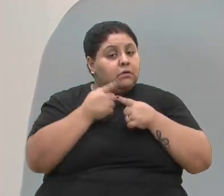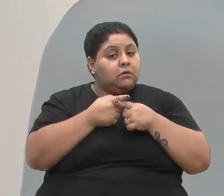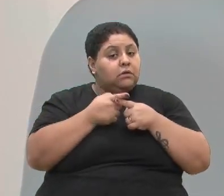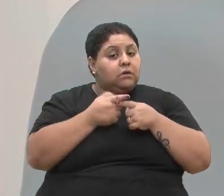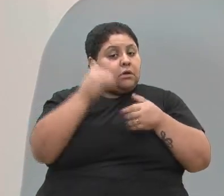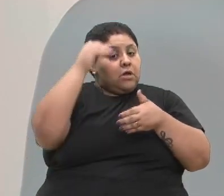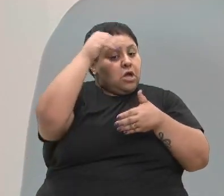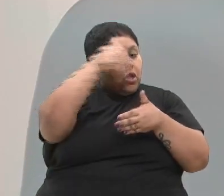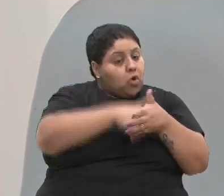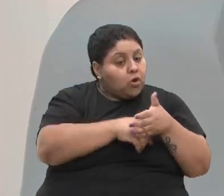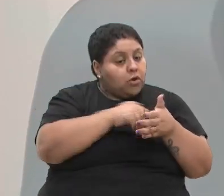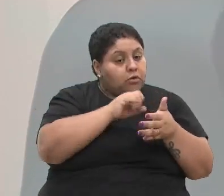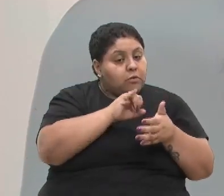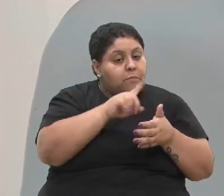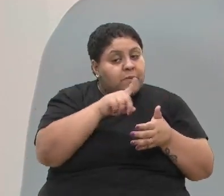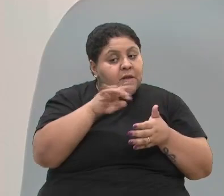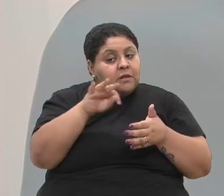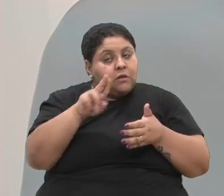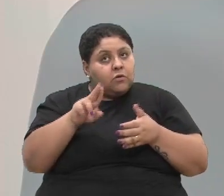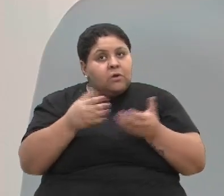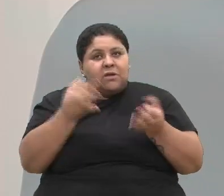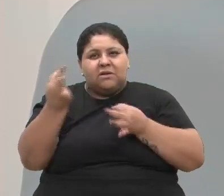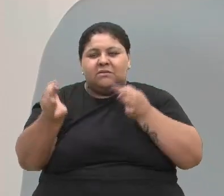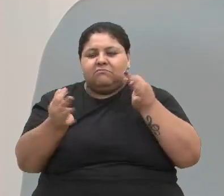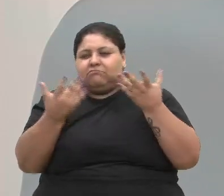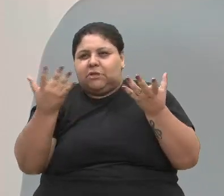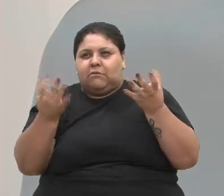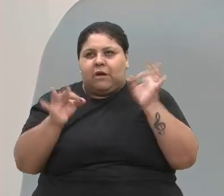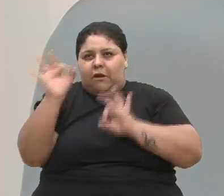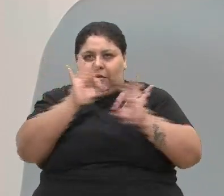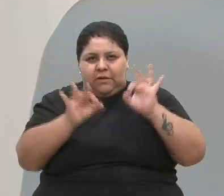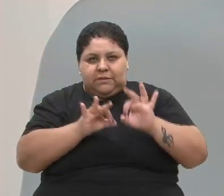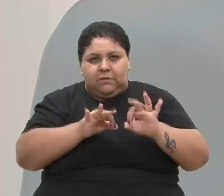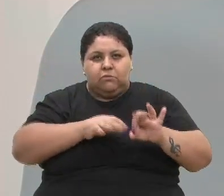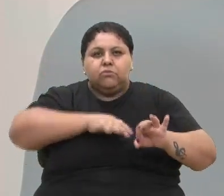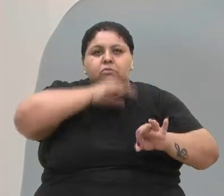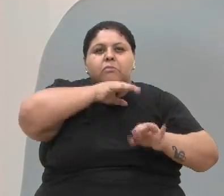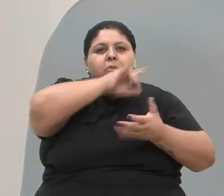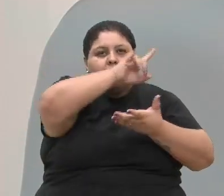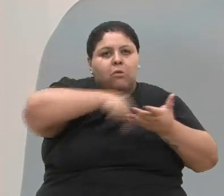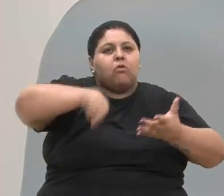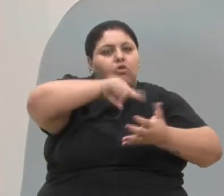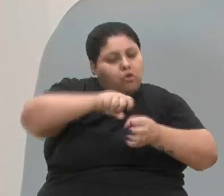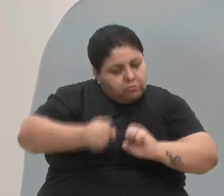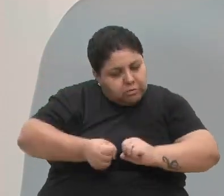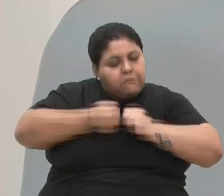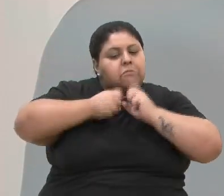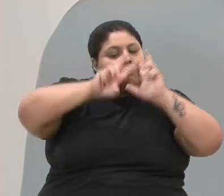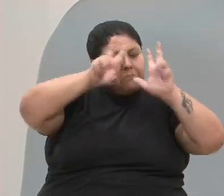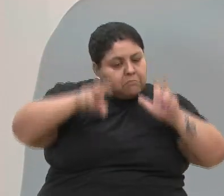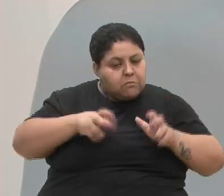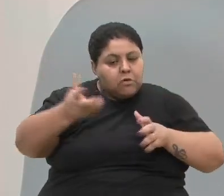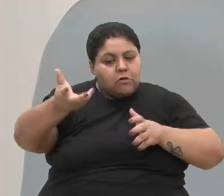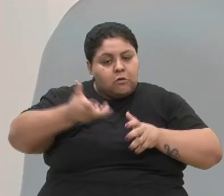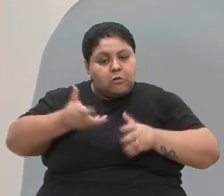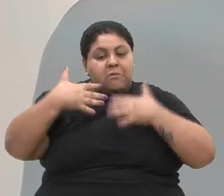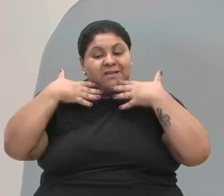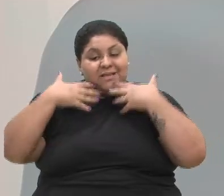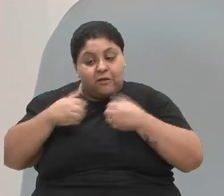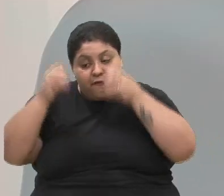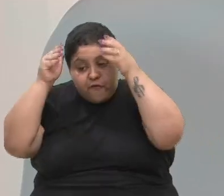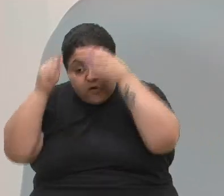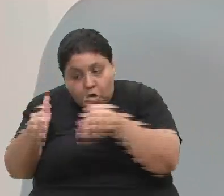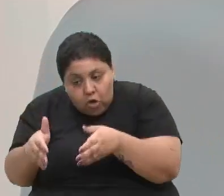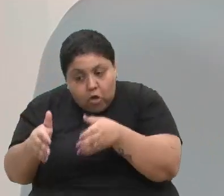IPTU. Então, a regularização fundiária é uma bandeira que nós vamos defender e que nós queremos, sim, uma secretaria específica para